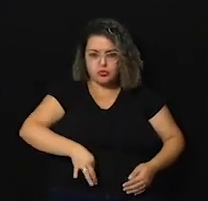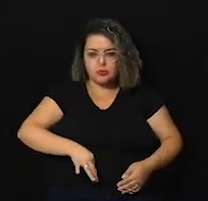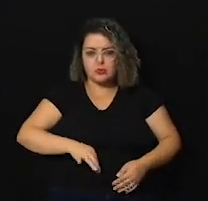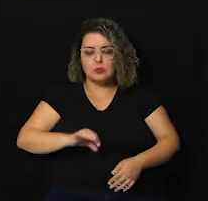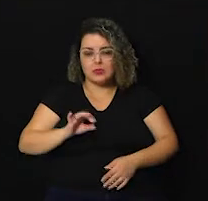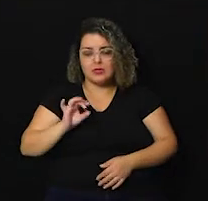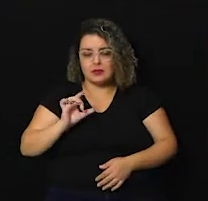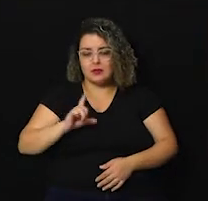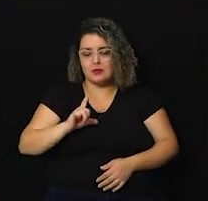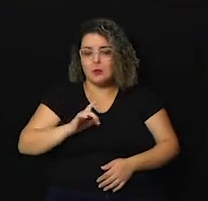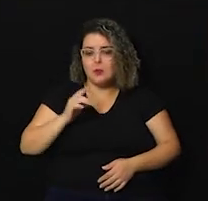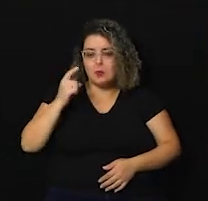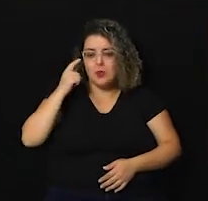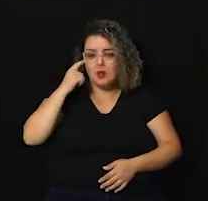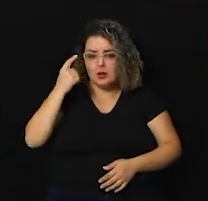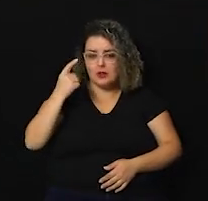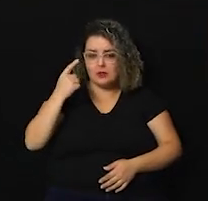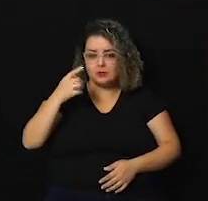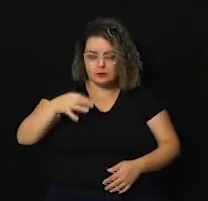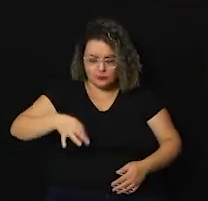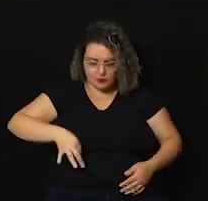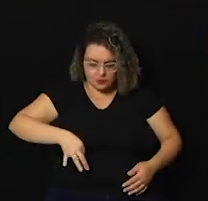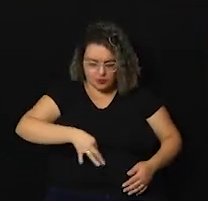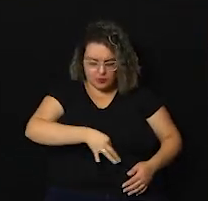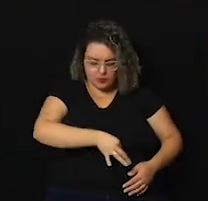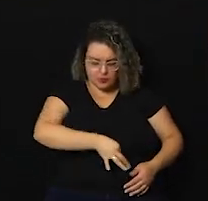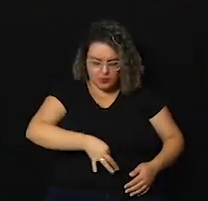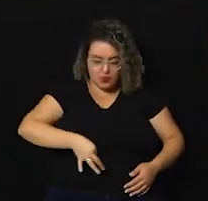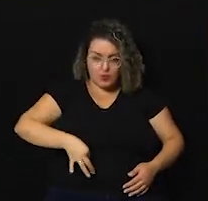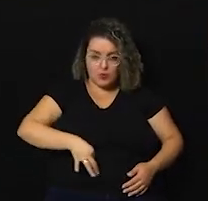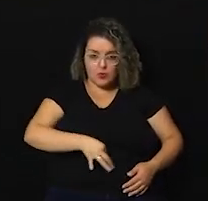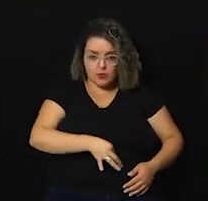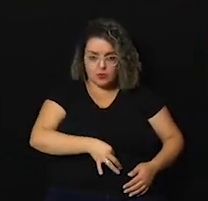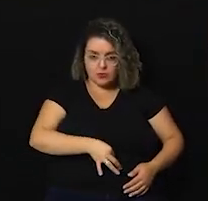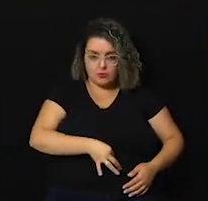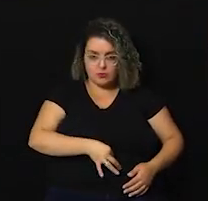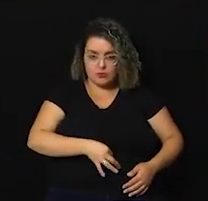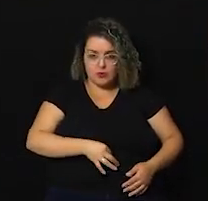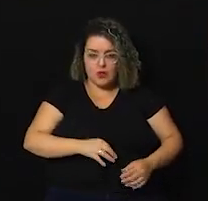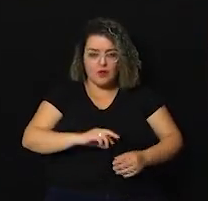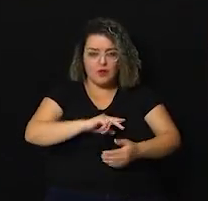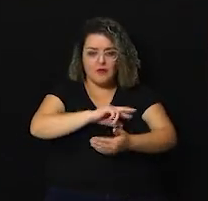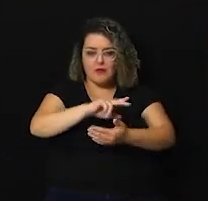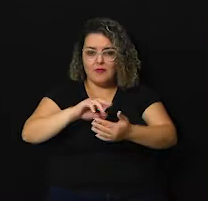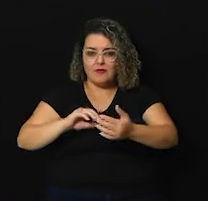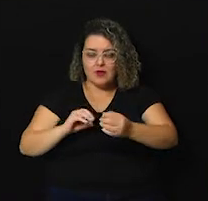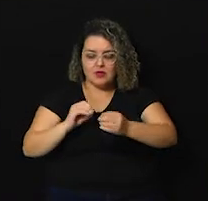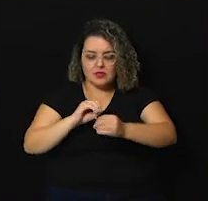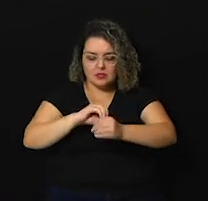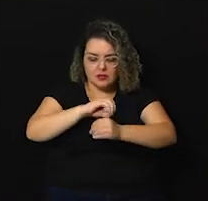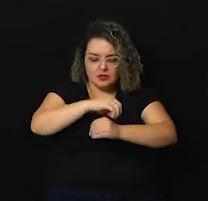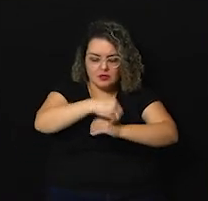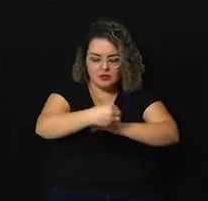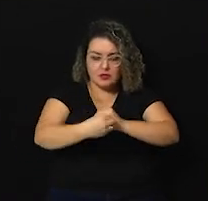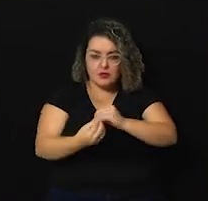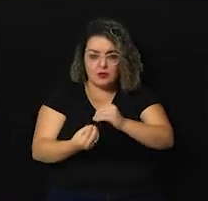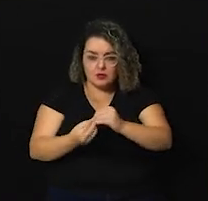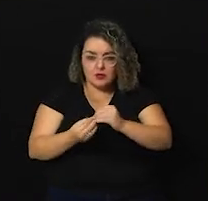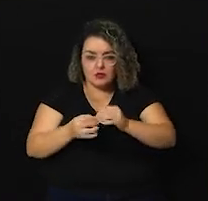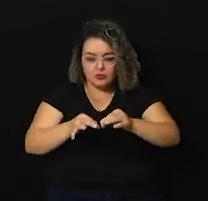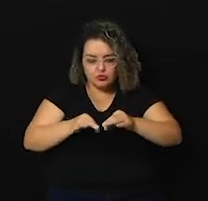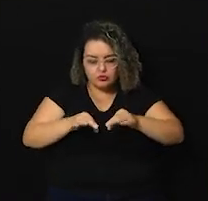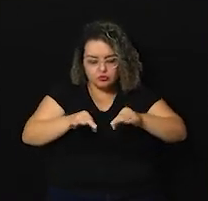parede do nosso intestino, se a gente colocasse lado a lado, é uma camada de células do tamanho de uma quadra de